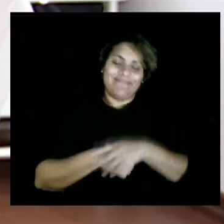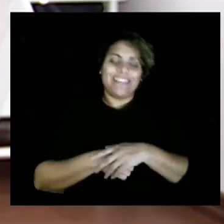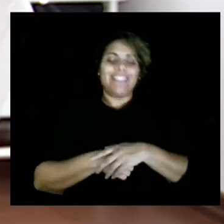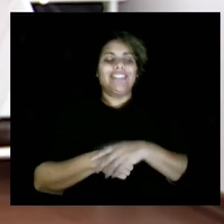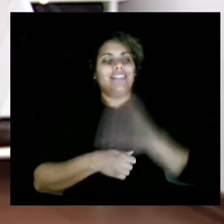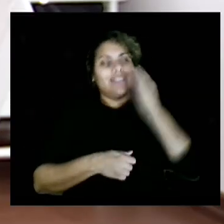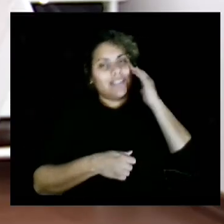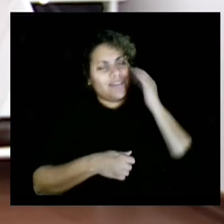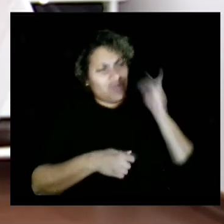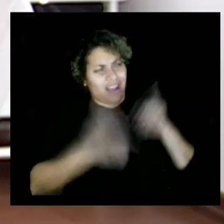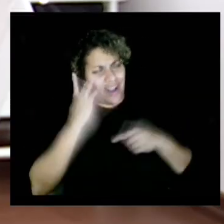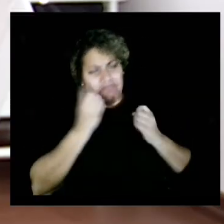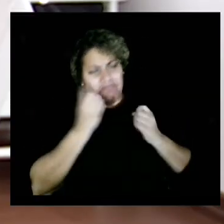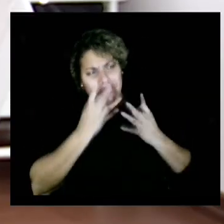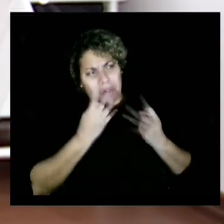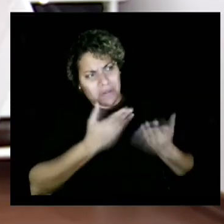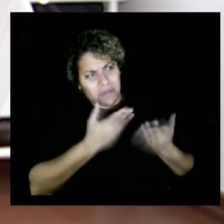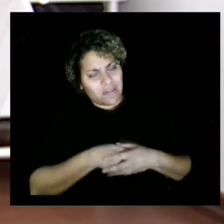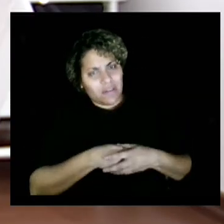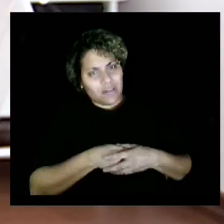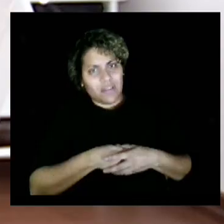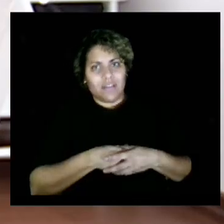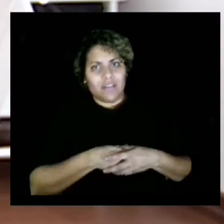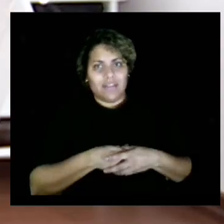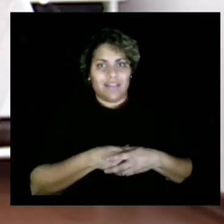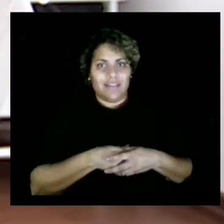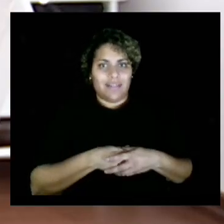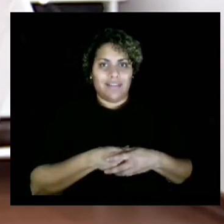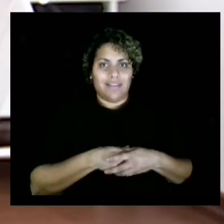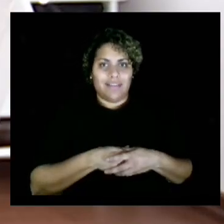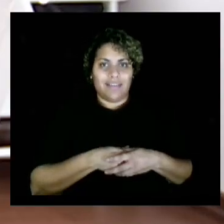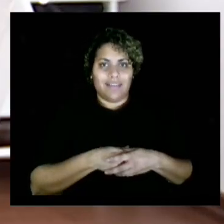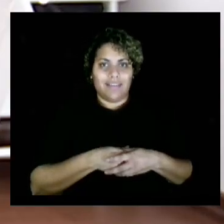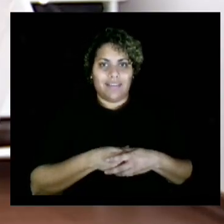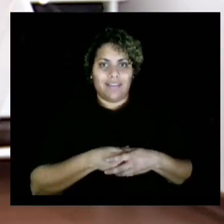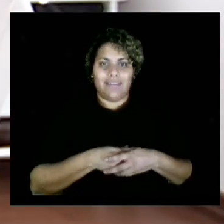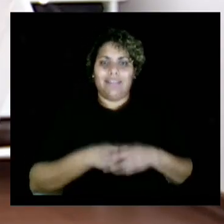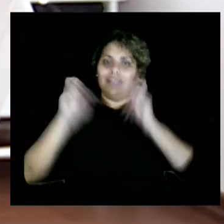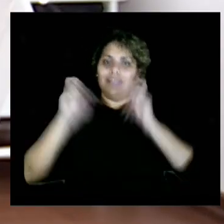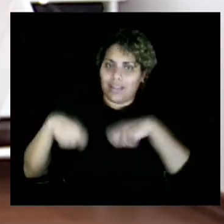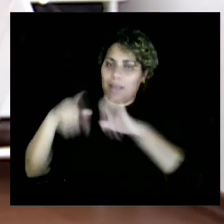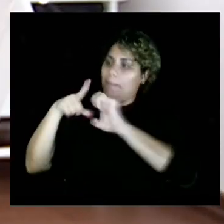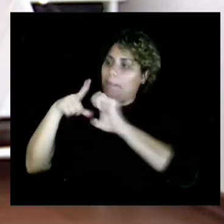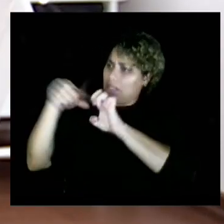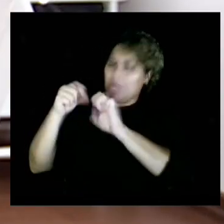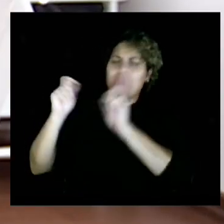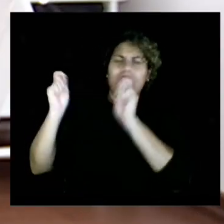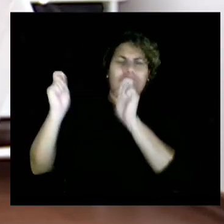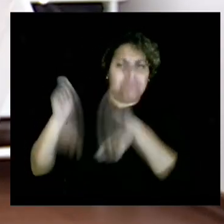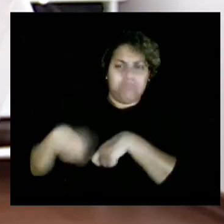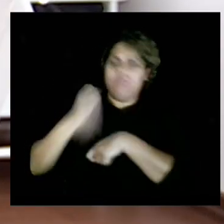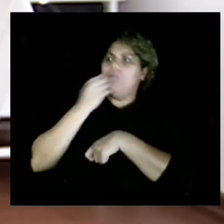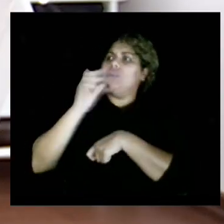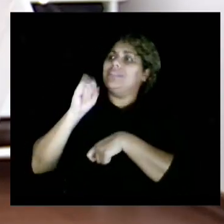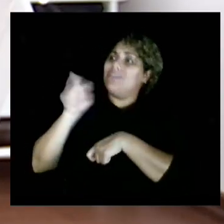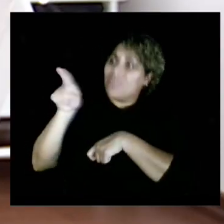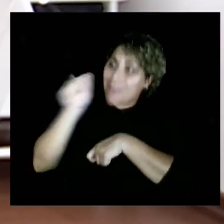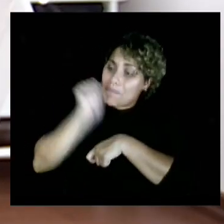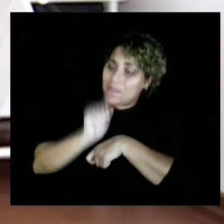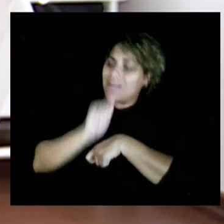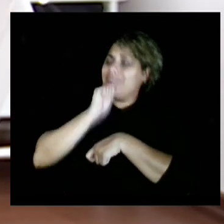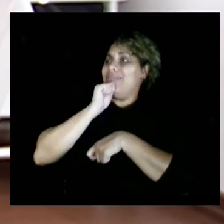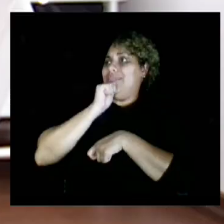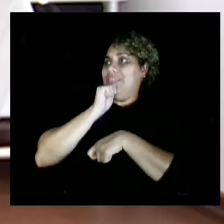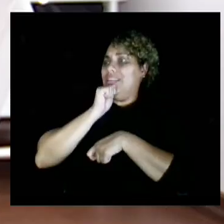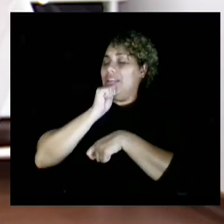Tem muito. Empreender vale a pena, ainda mais se você é mãe e quer ver o seu